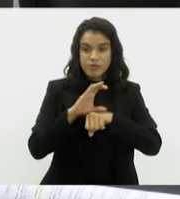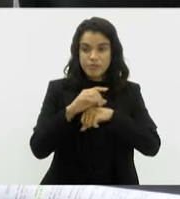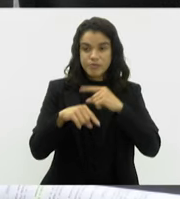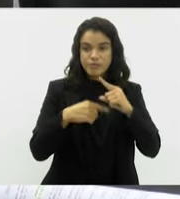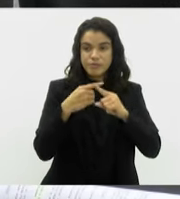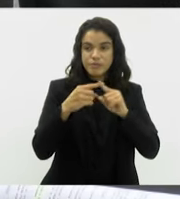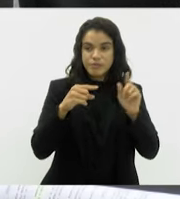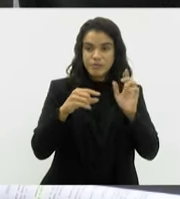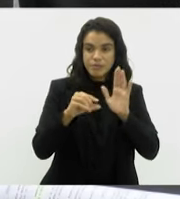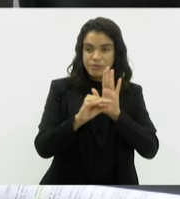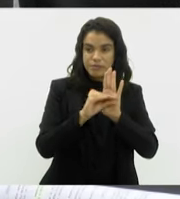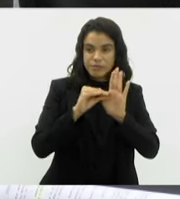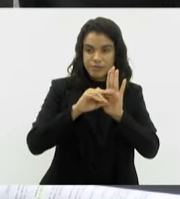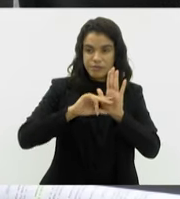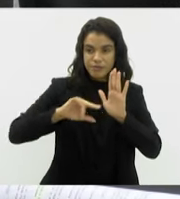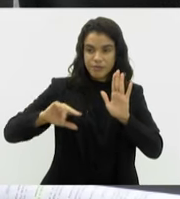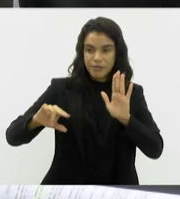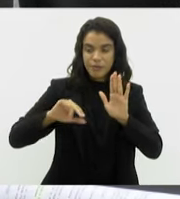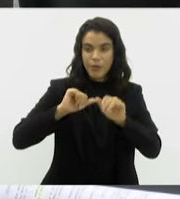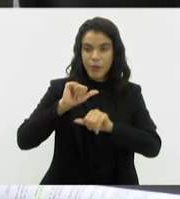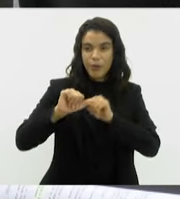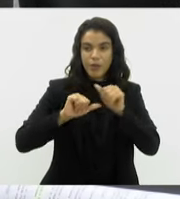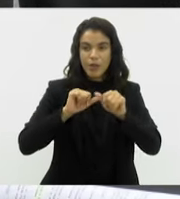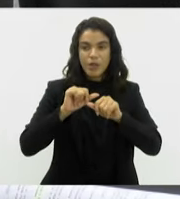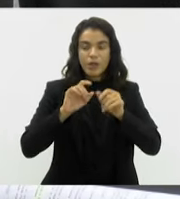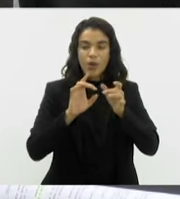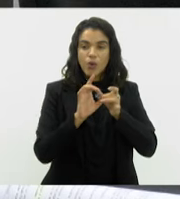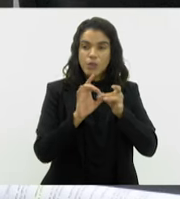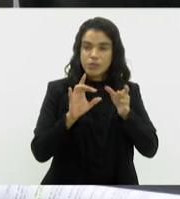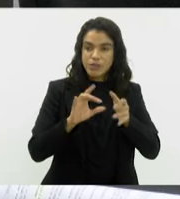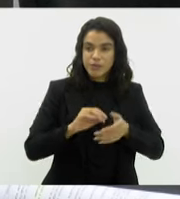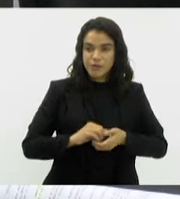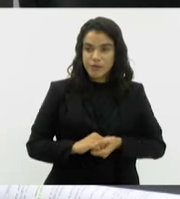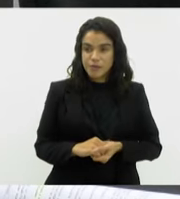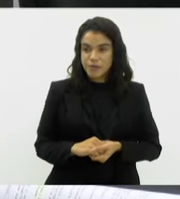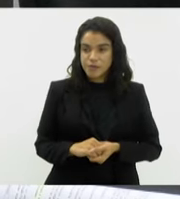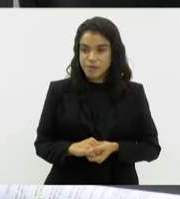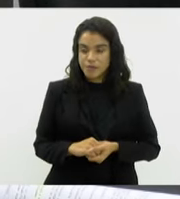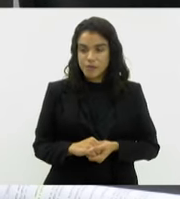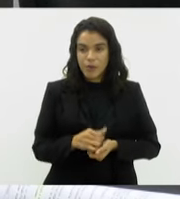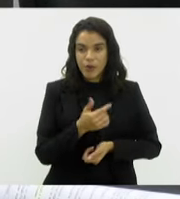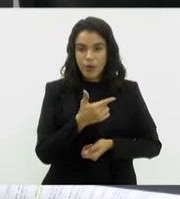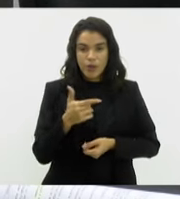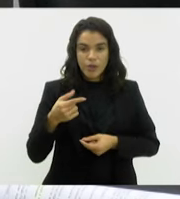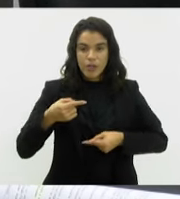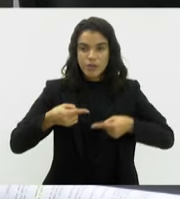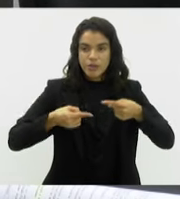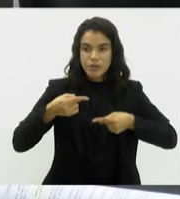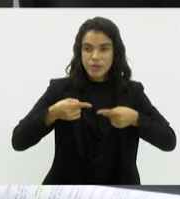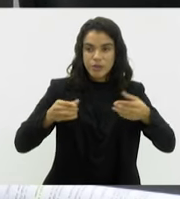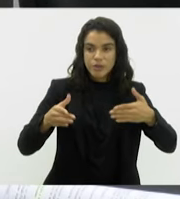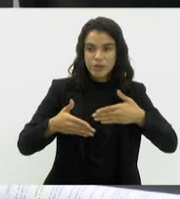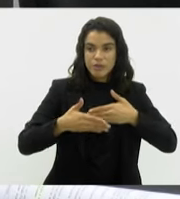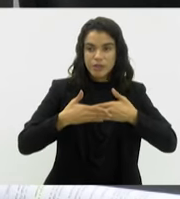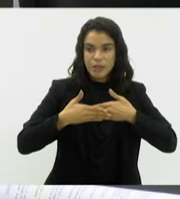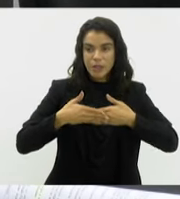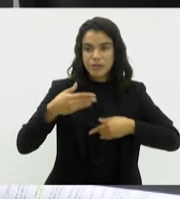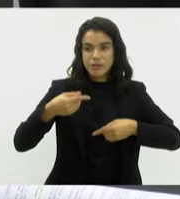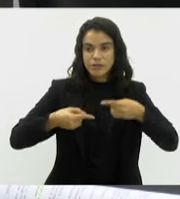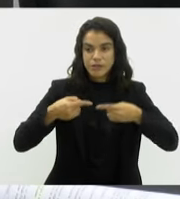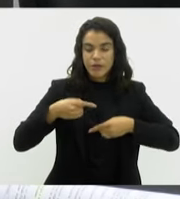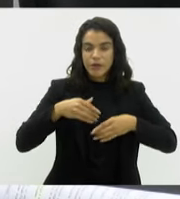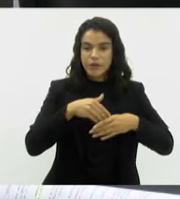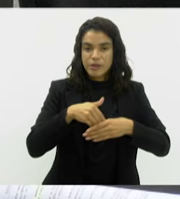emendas, transformando em autorizativo, em discussão. Não havendo quem queira discutir, encerrada a discussão,